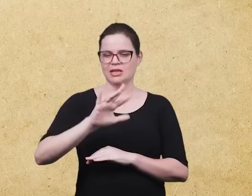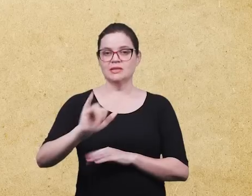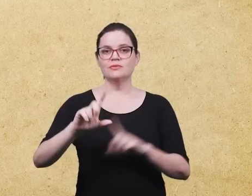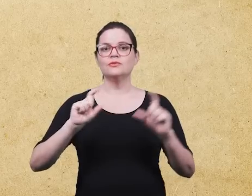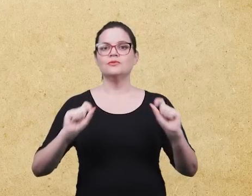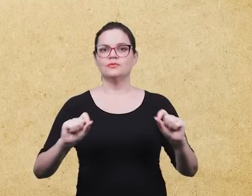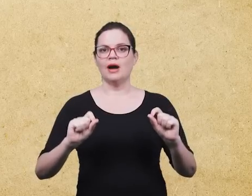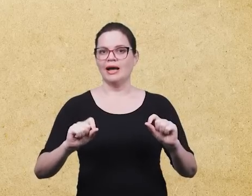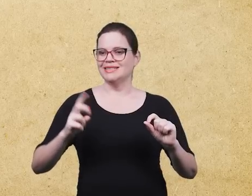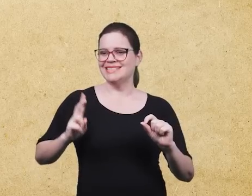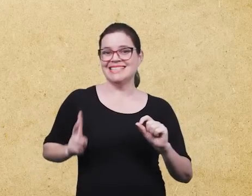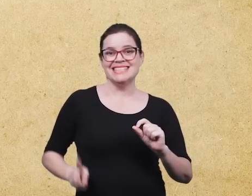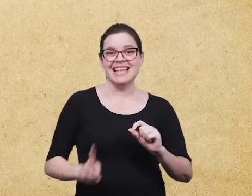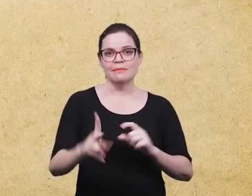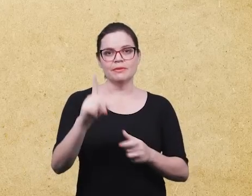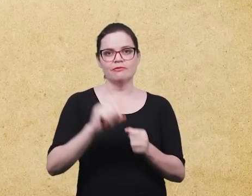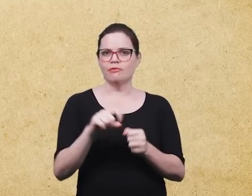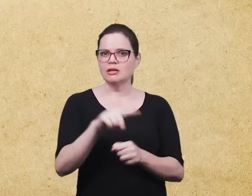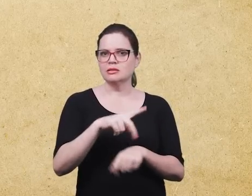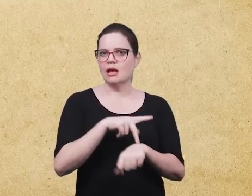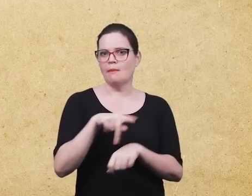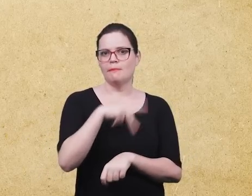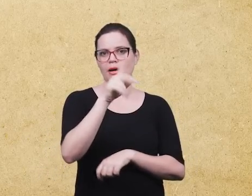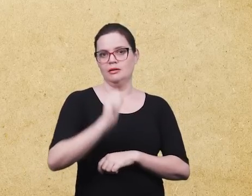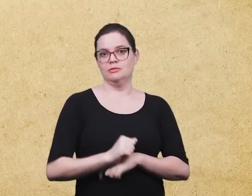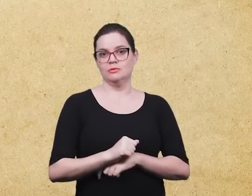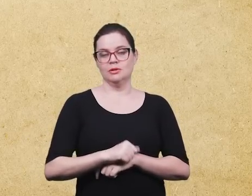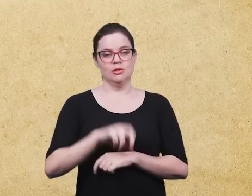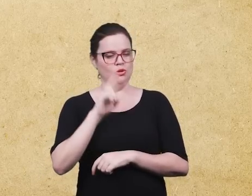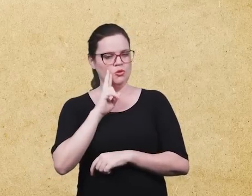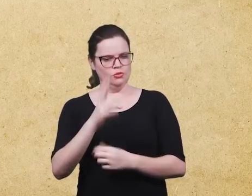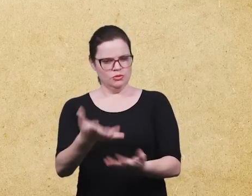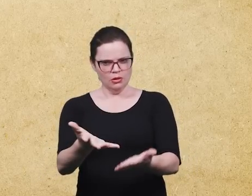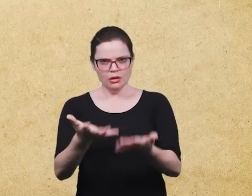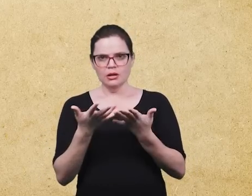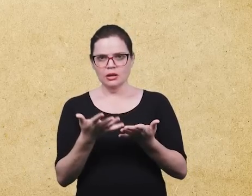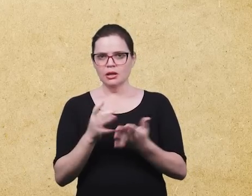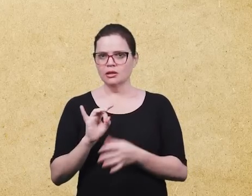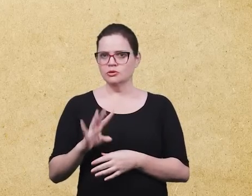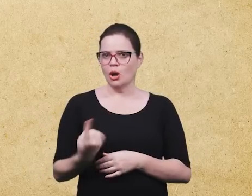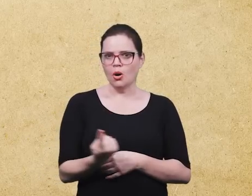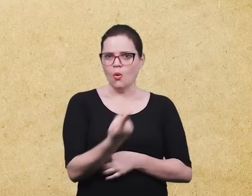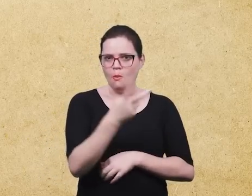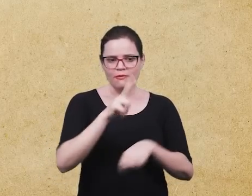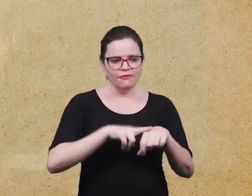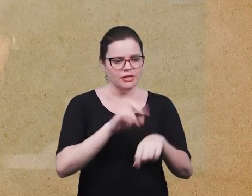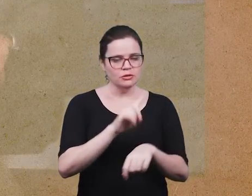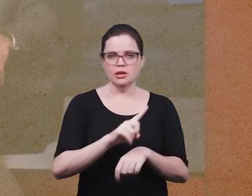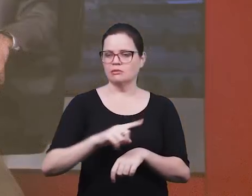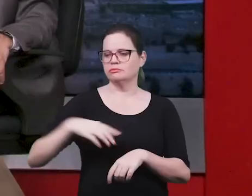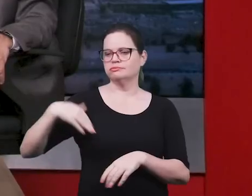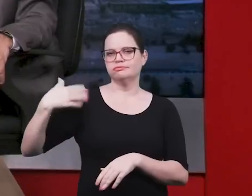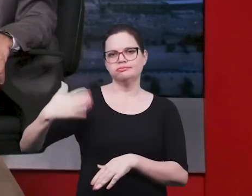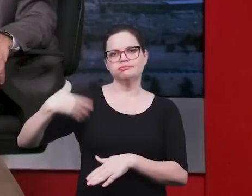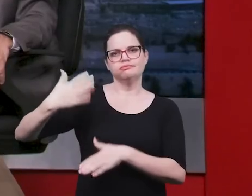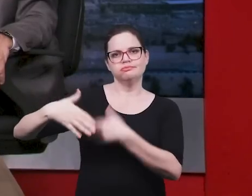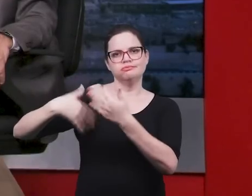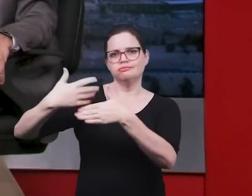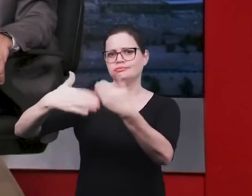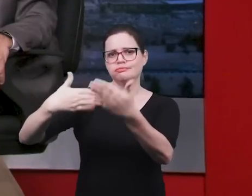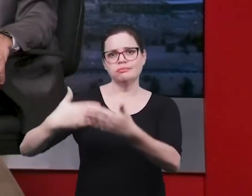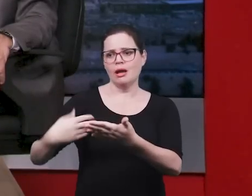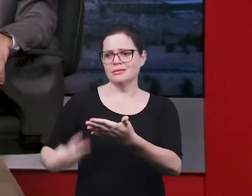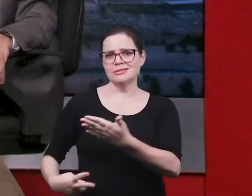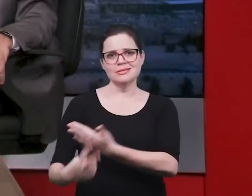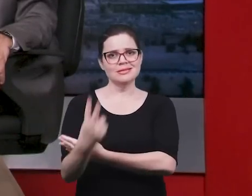celebrareis por estatuto perpétuo. Então era alguma coisa que o Senhor queria que fosse, não só ali naquele momento, mas por todo um período,